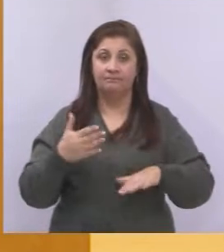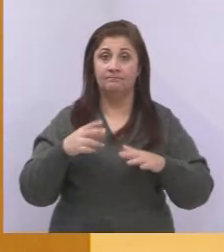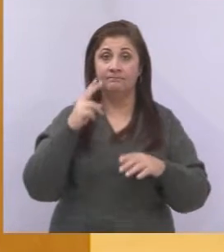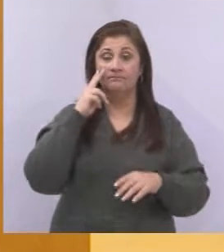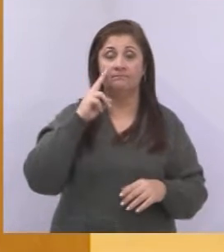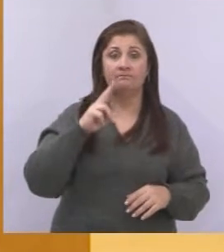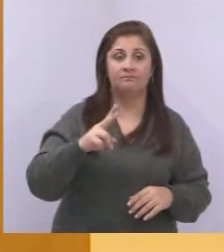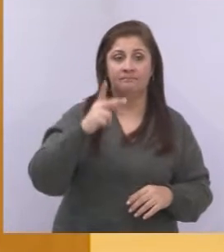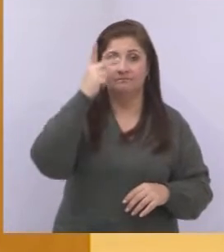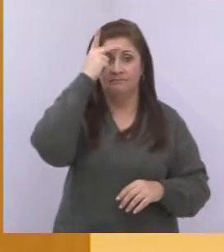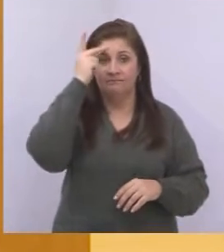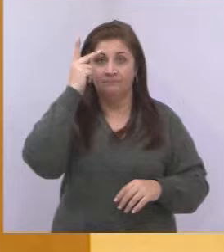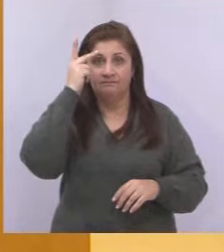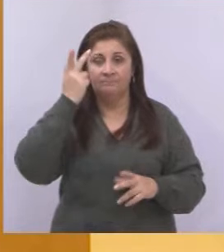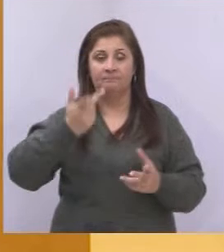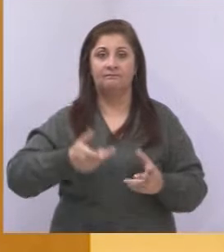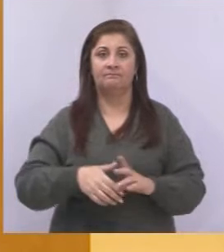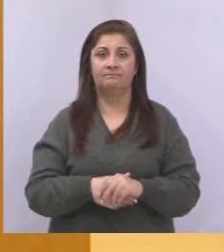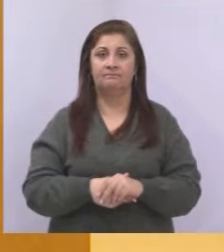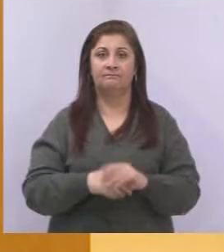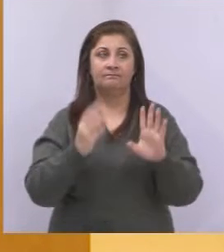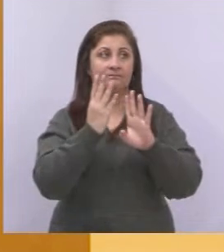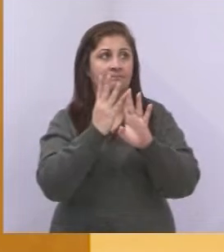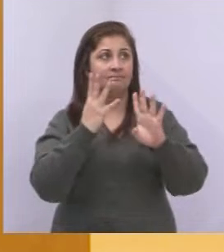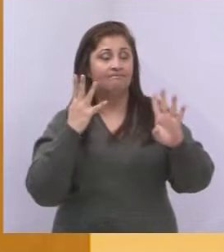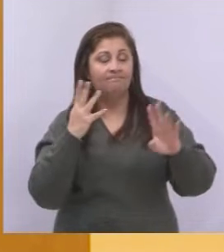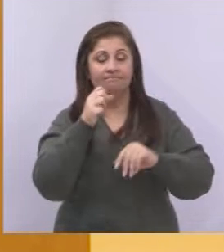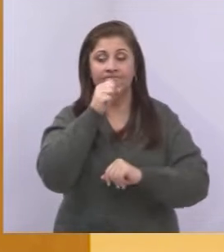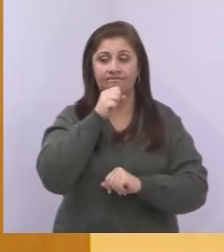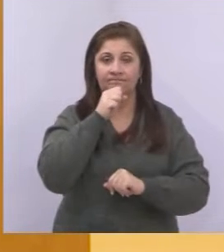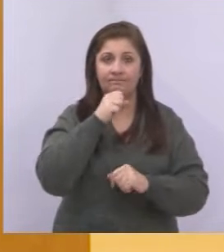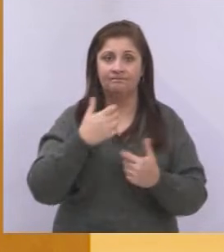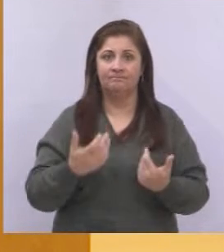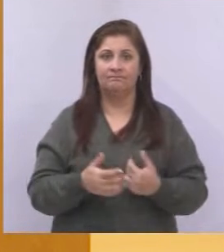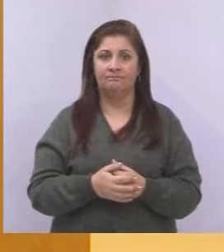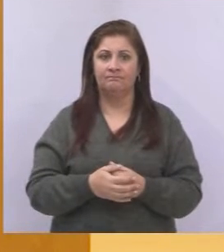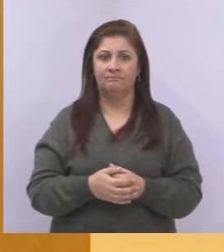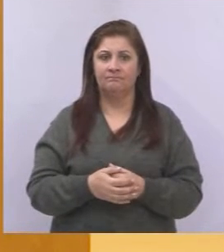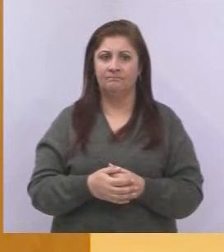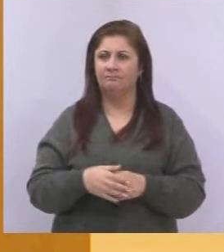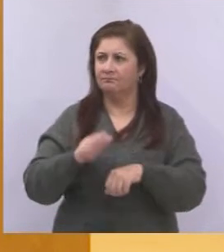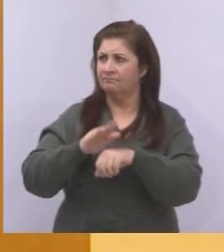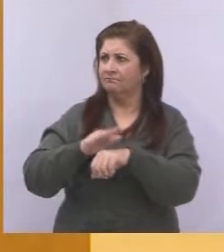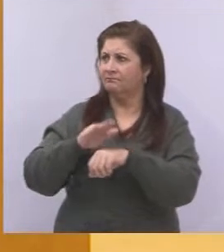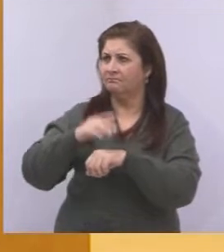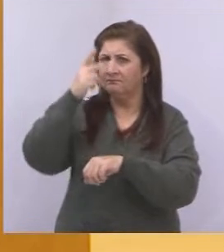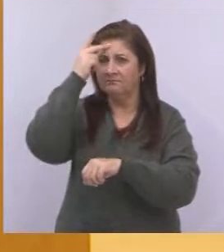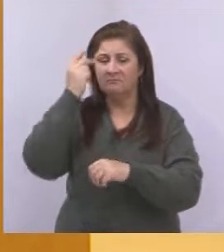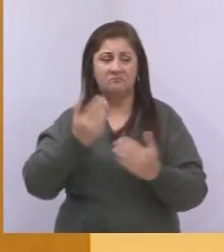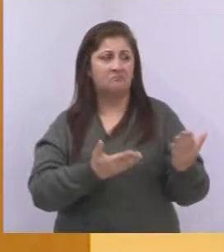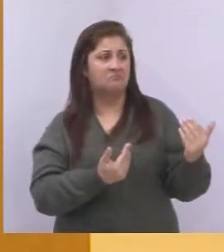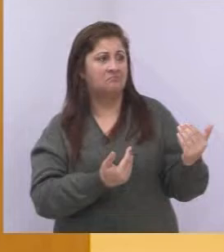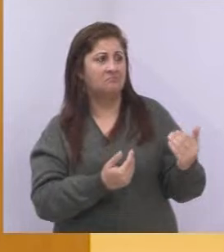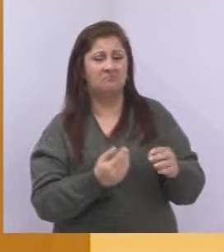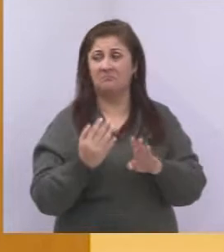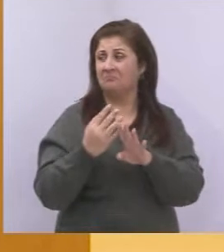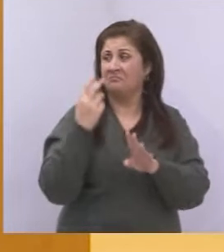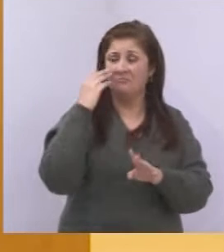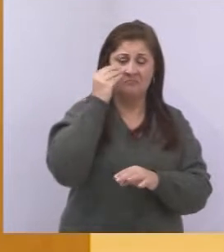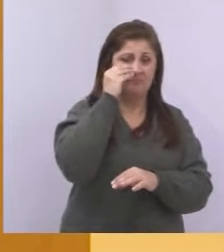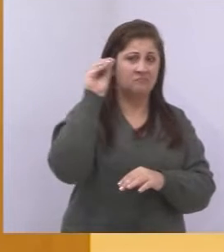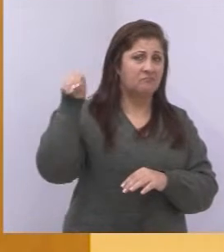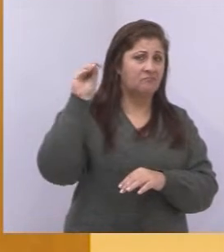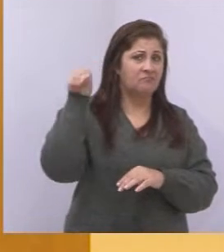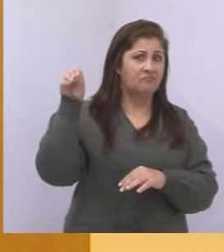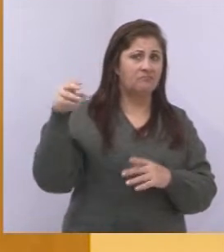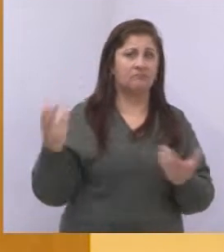né, a pessoa que está ali, né, na fila, um idoso, e tem mais gente jovem na frente ali, não está nem aí com o